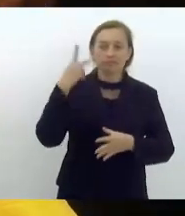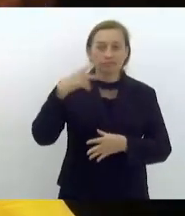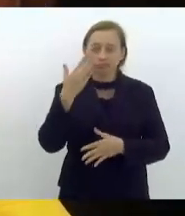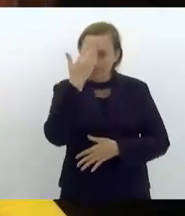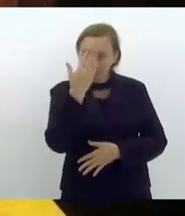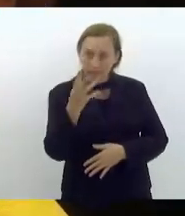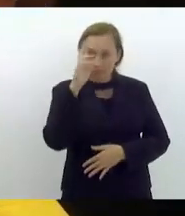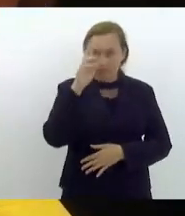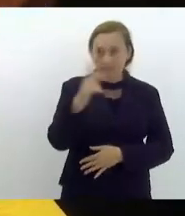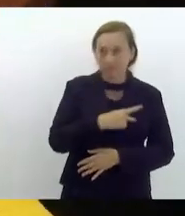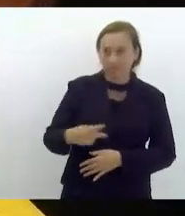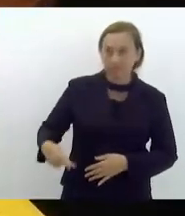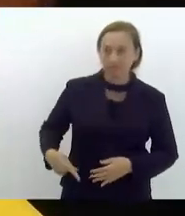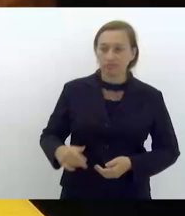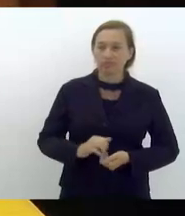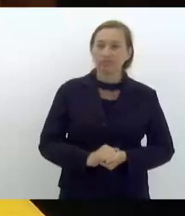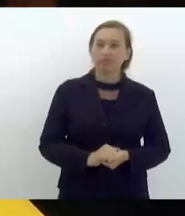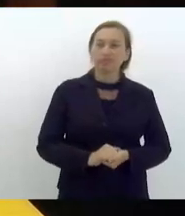a senhora presidente